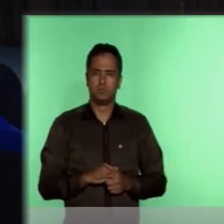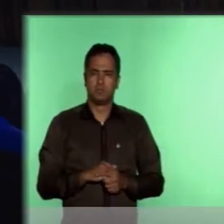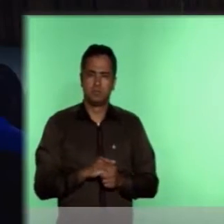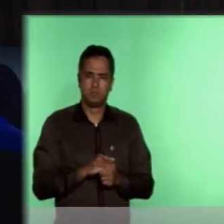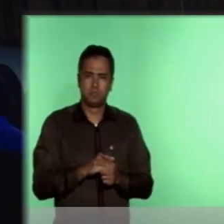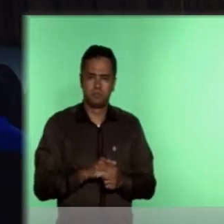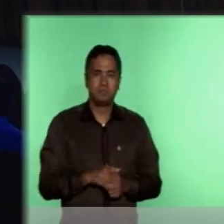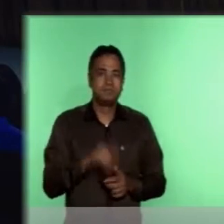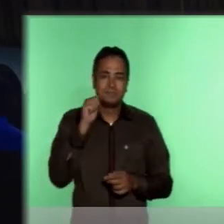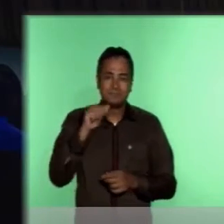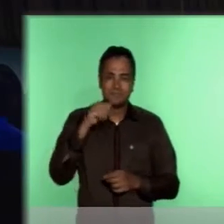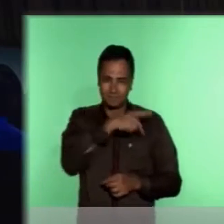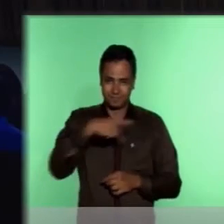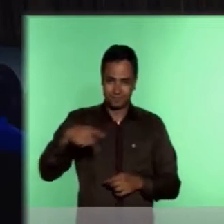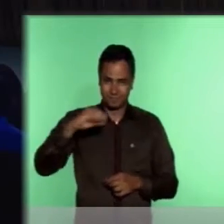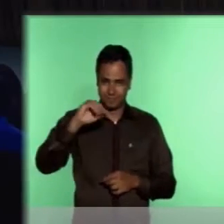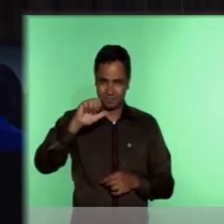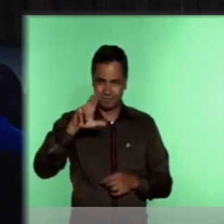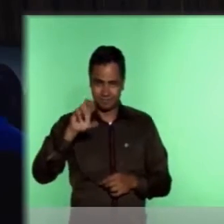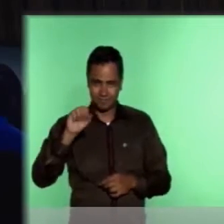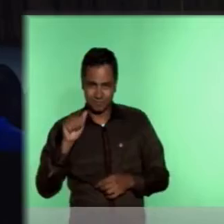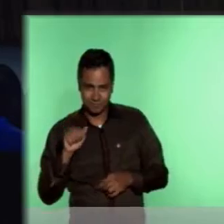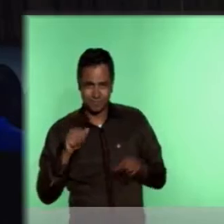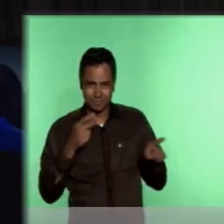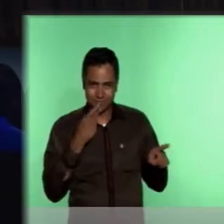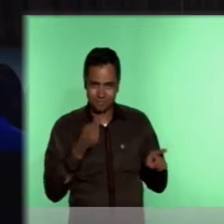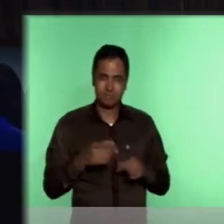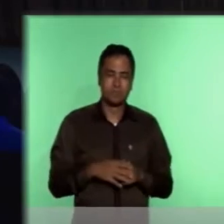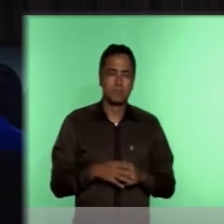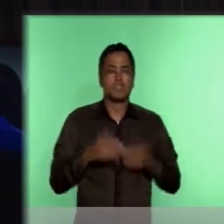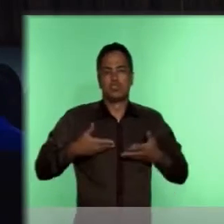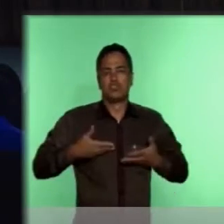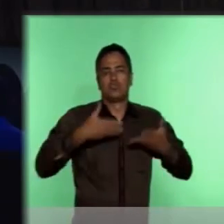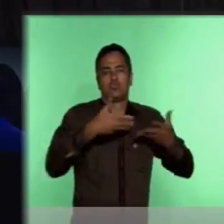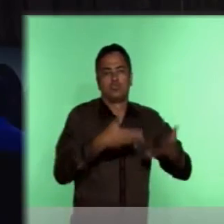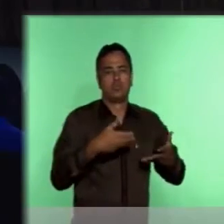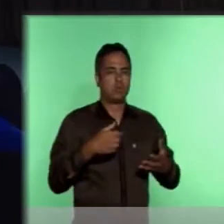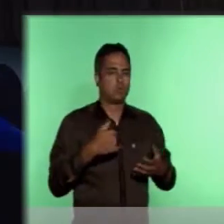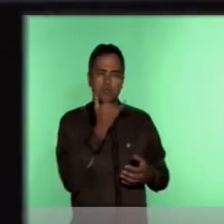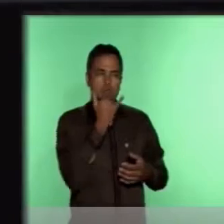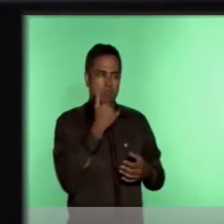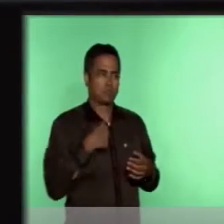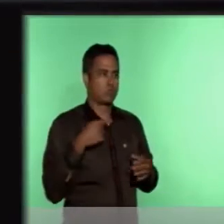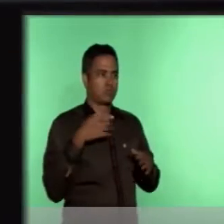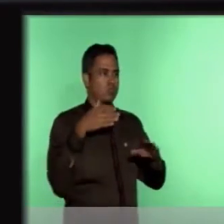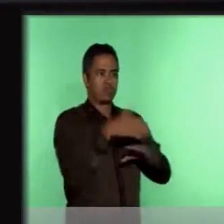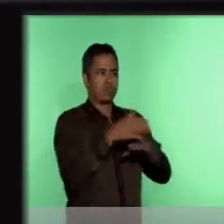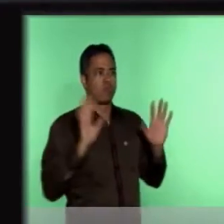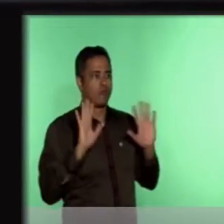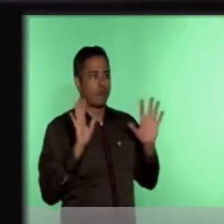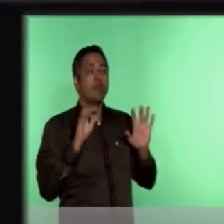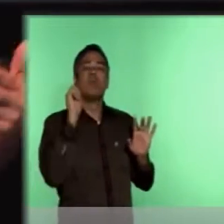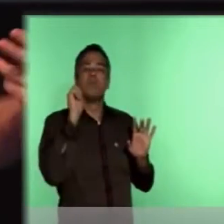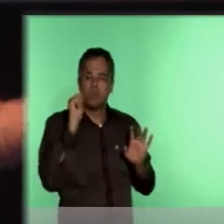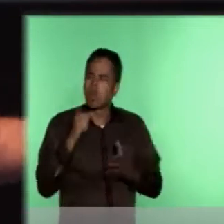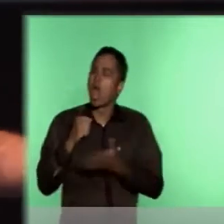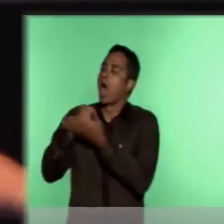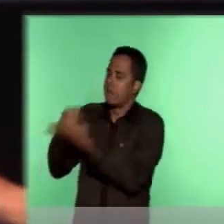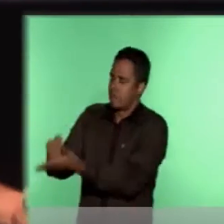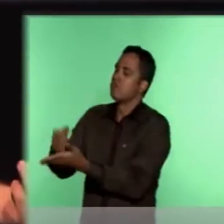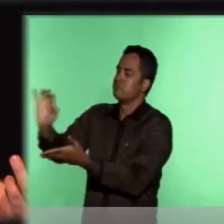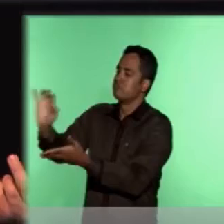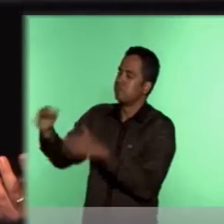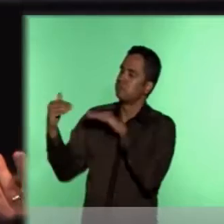tema para o comitê diretivo da campanha, e eu levei que eu não queria participar, ela foi a primeira a dar o apoio, porque toda vez que a gente nega ir para